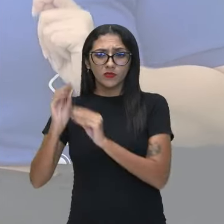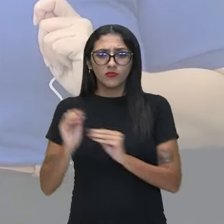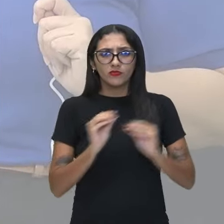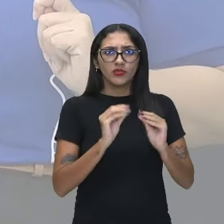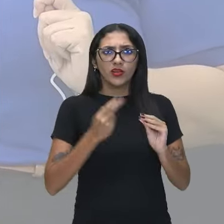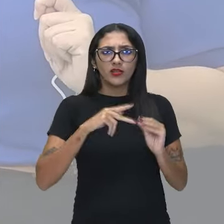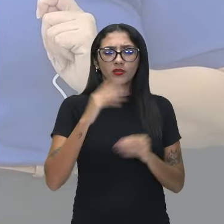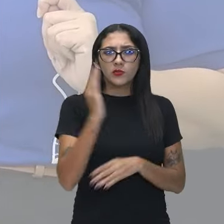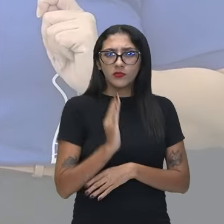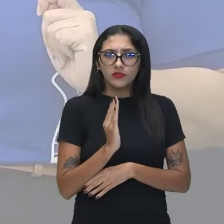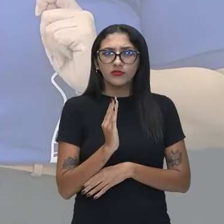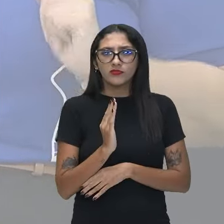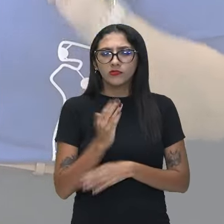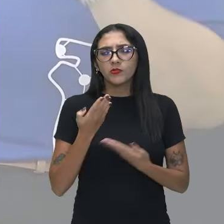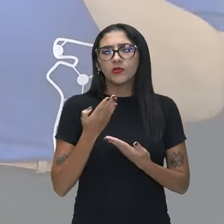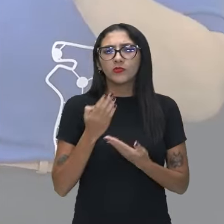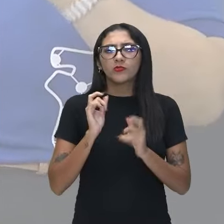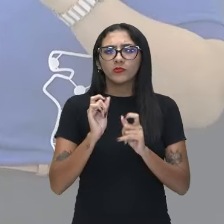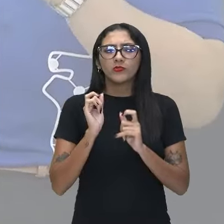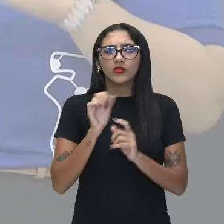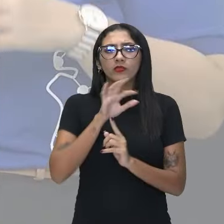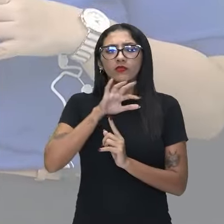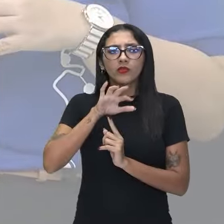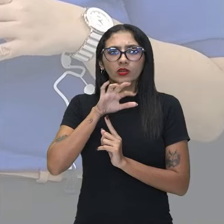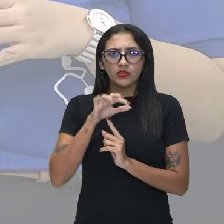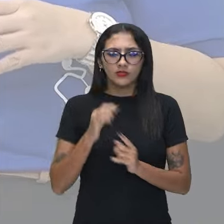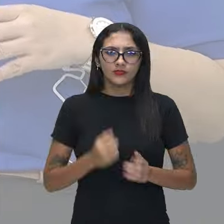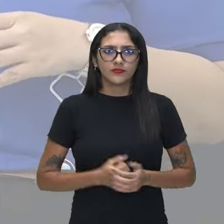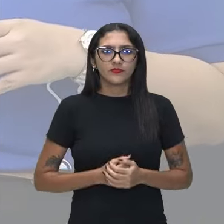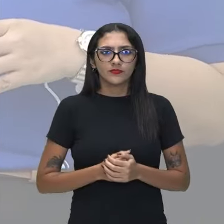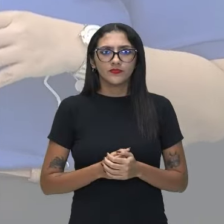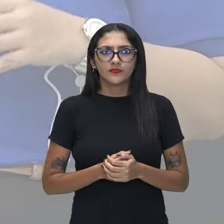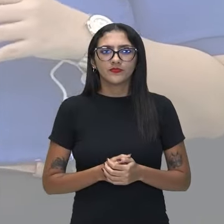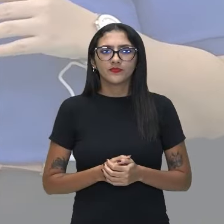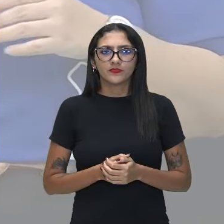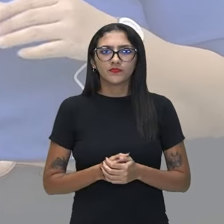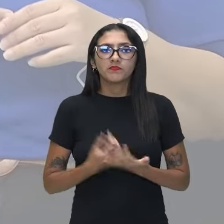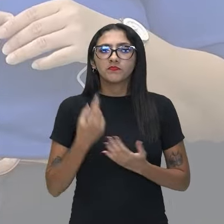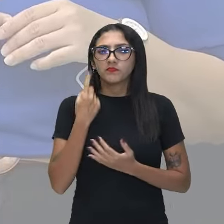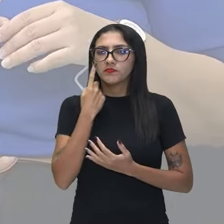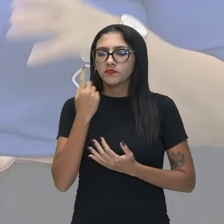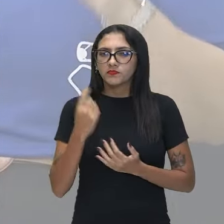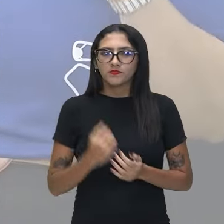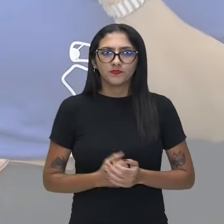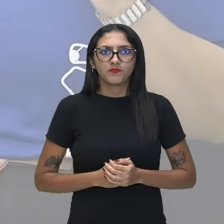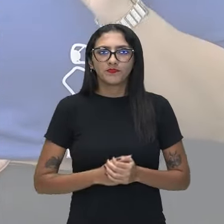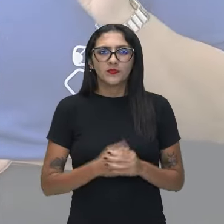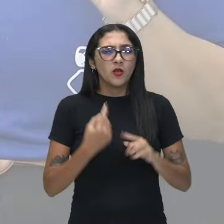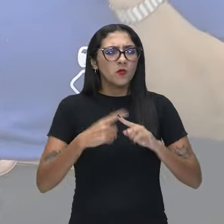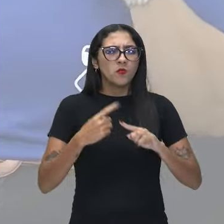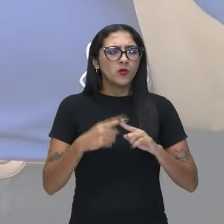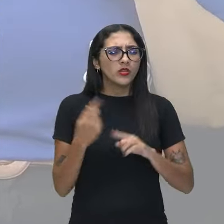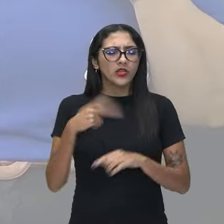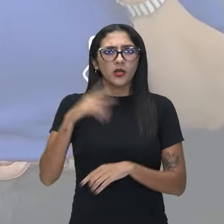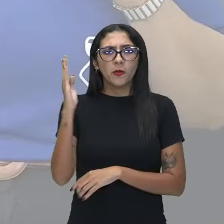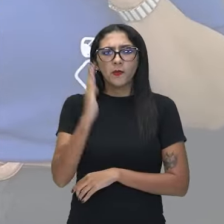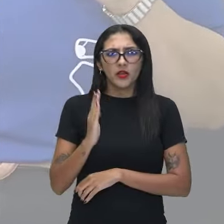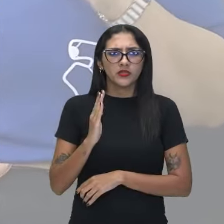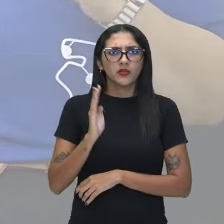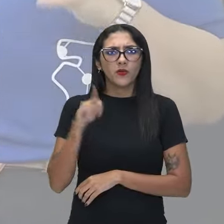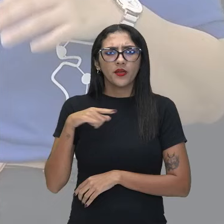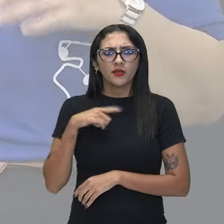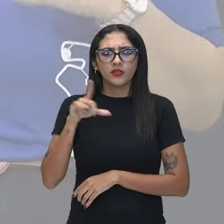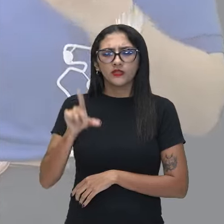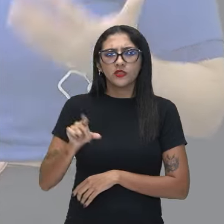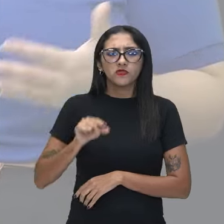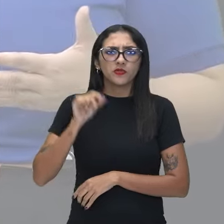eu vou ter justamente ali uma informação muito importante. Olhem aí. Por que o Brasil foi escolhido como destino,